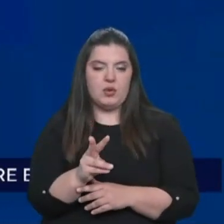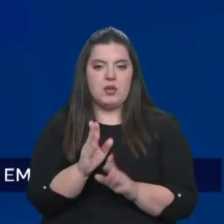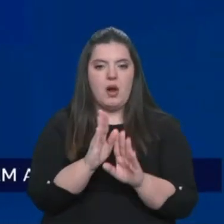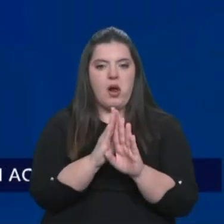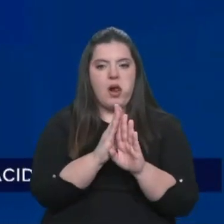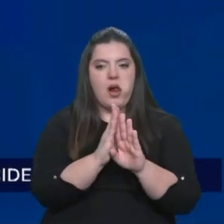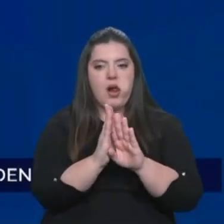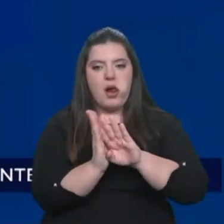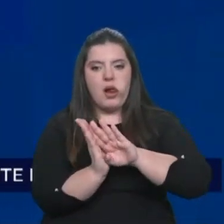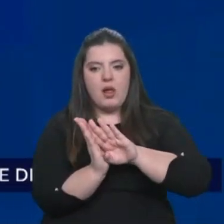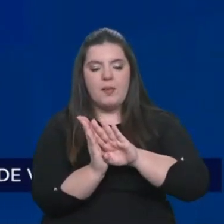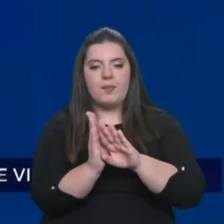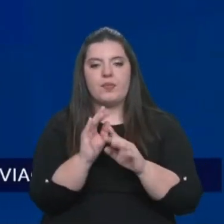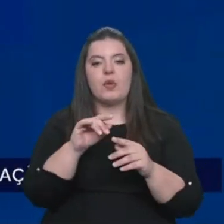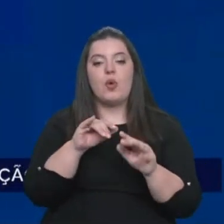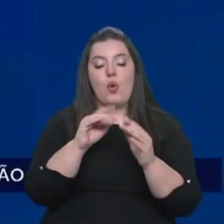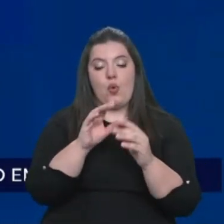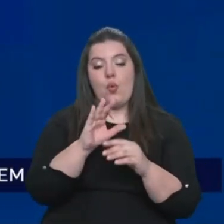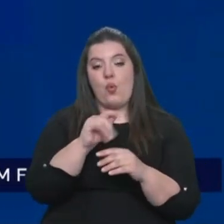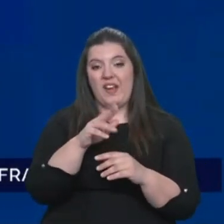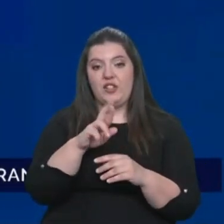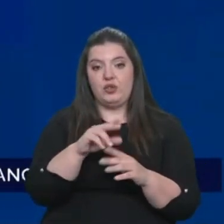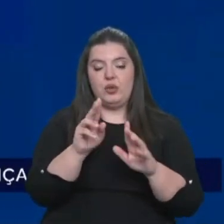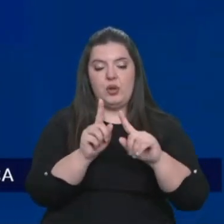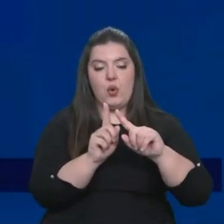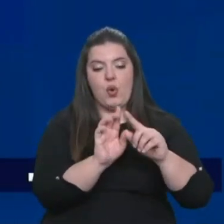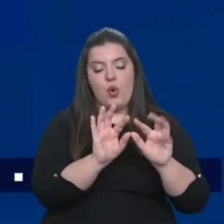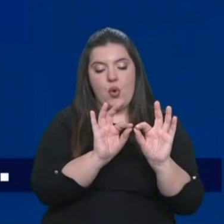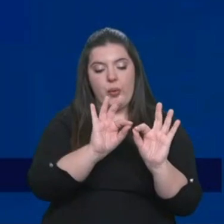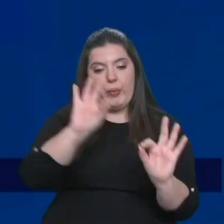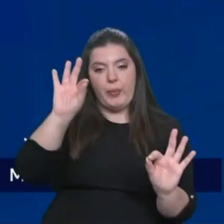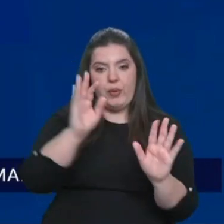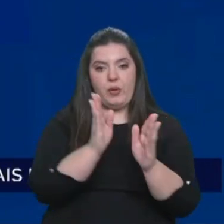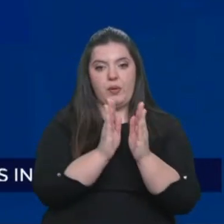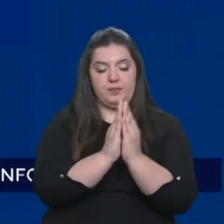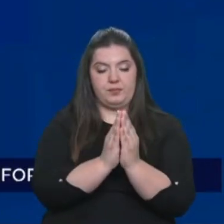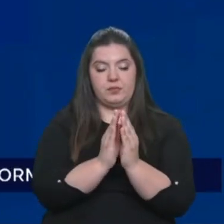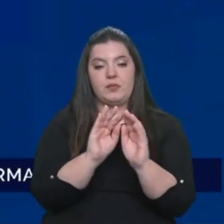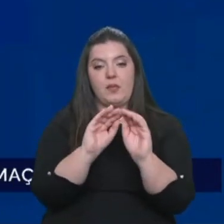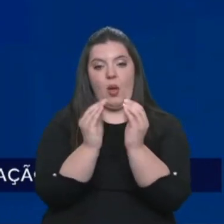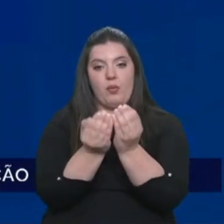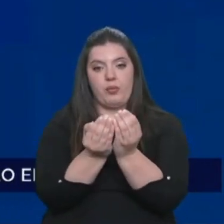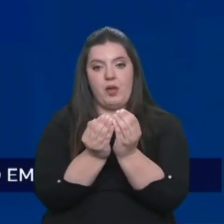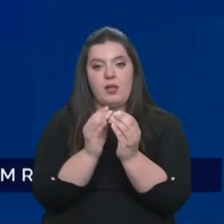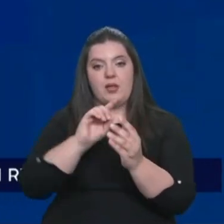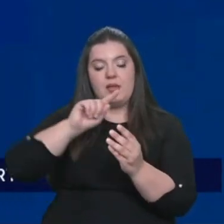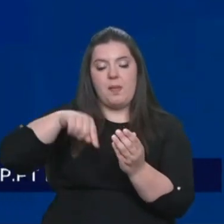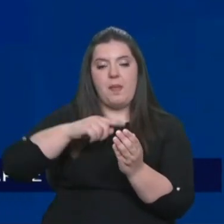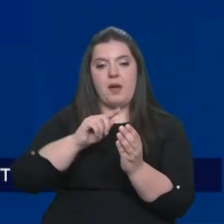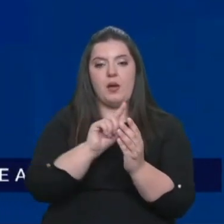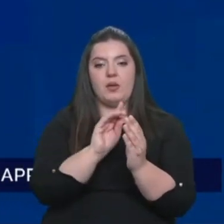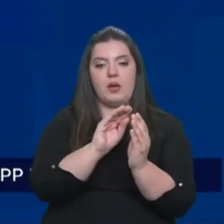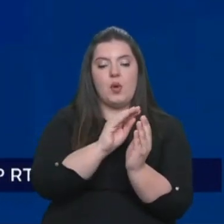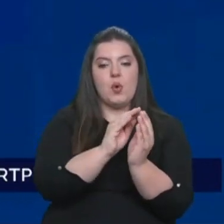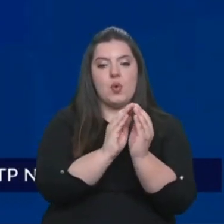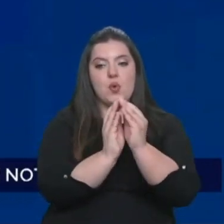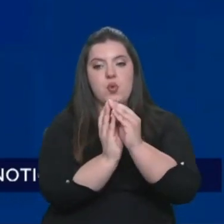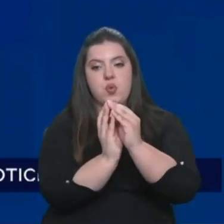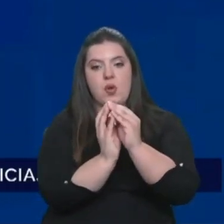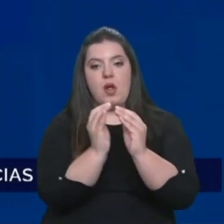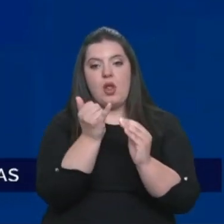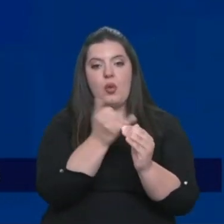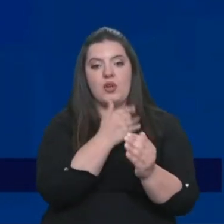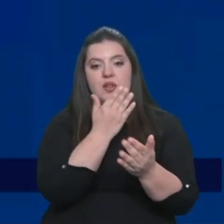do eixo de Ceres. Ceres roda, não roda totalmente de pé, tem uma inclinação que vai entre os 2 e